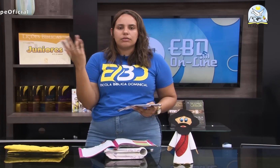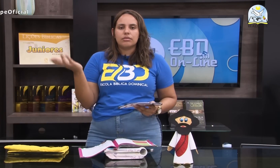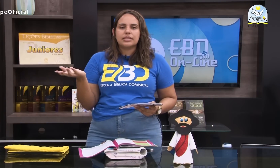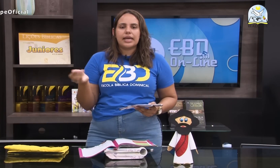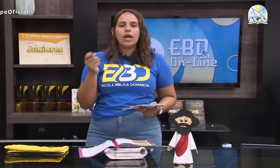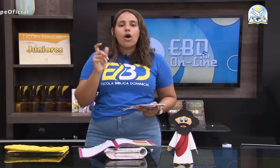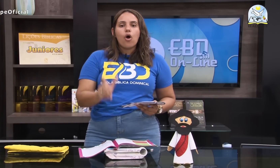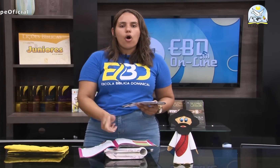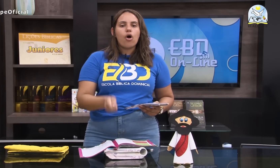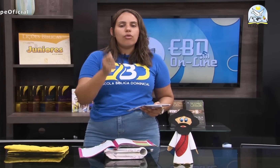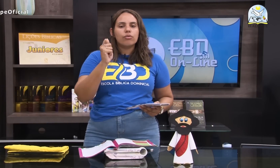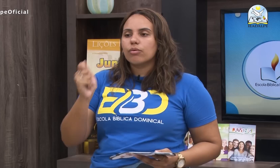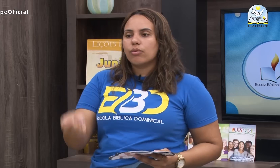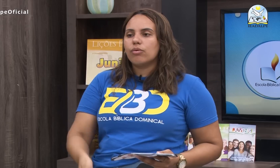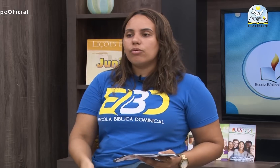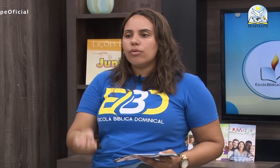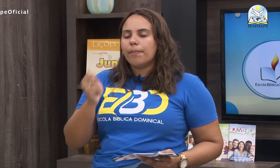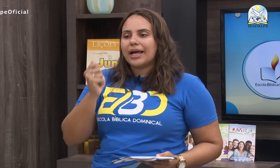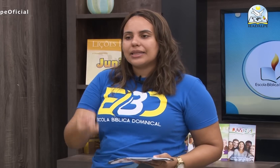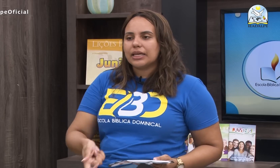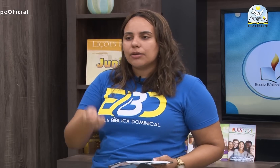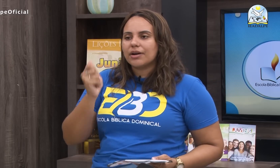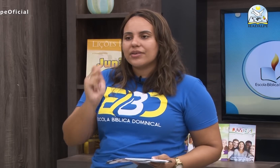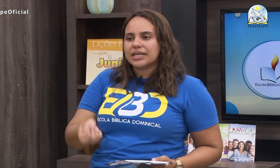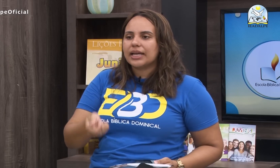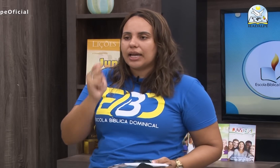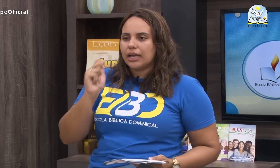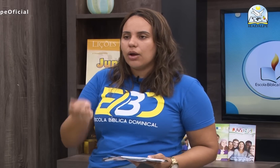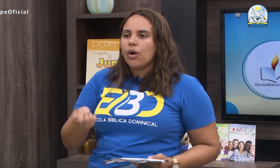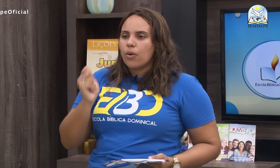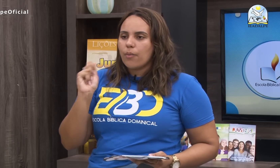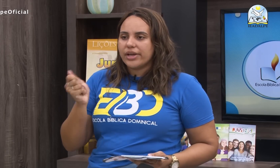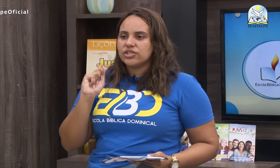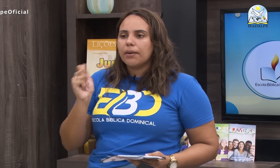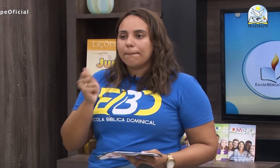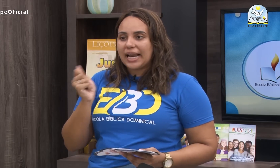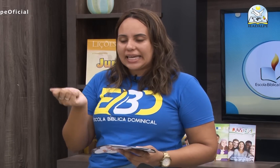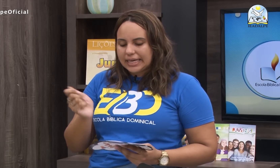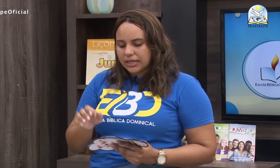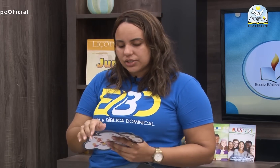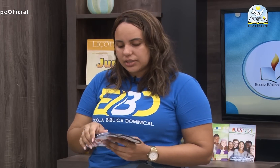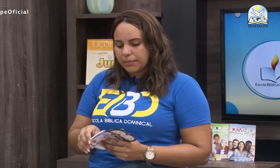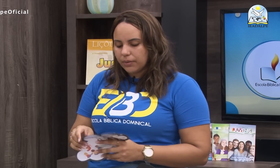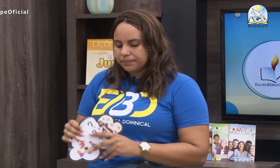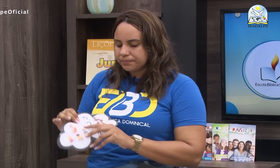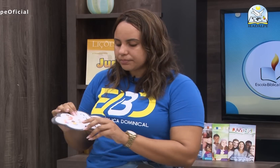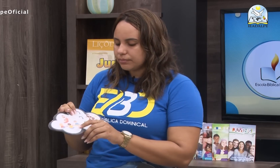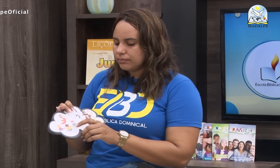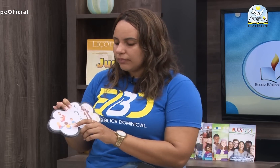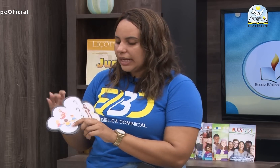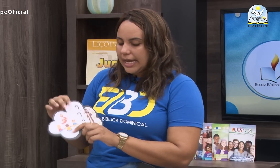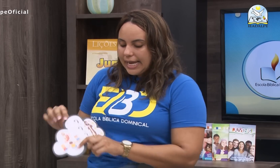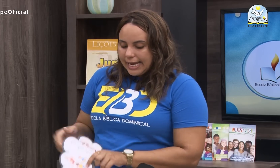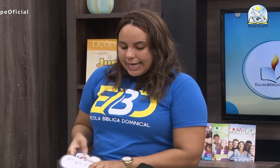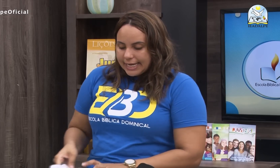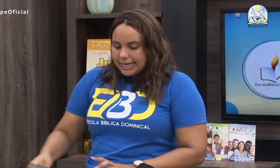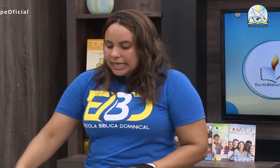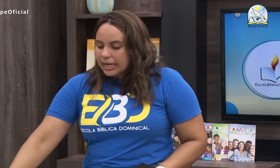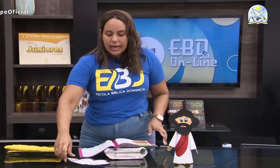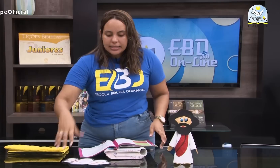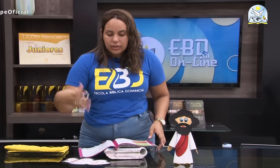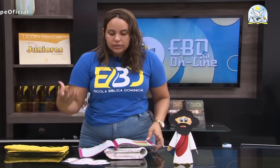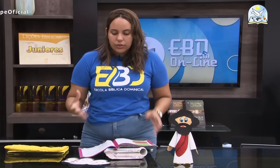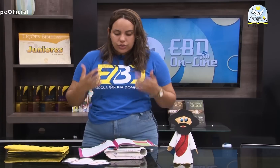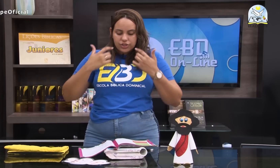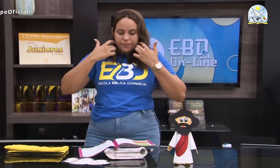no quadro, não sei, ou com um palitinho para fazer que nem umas plaquinhas, tá bom?